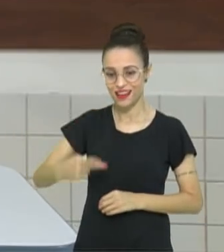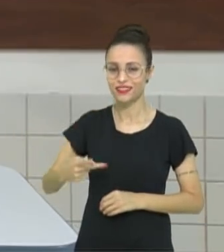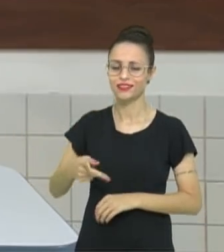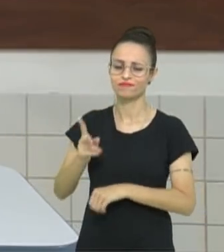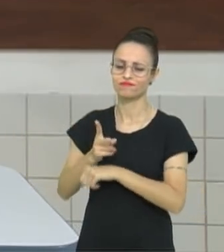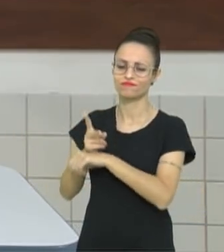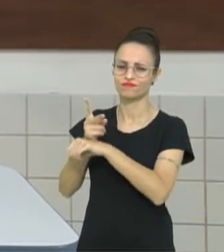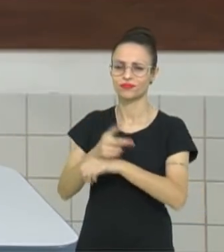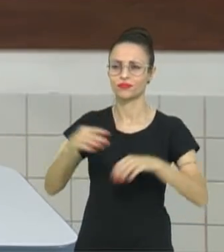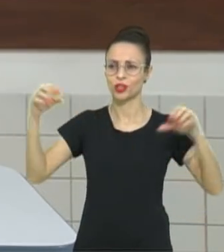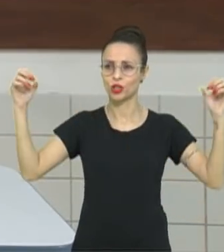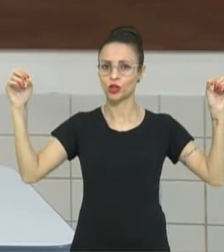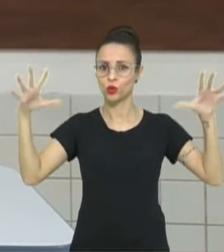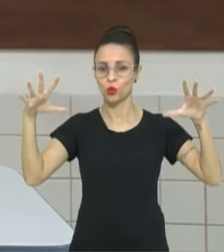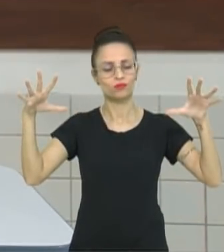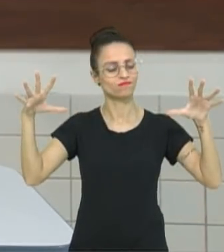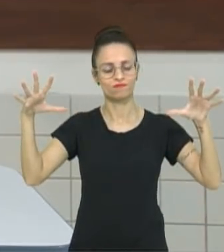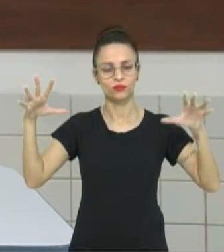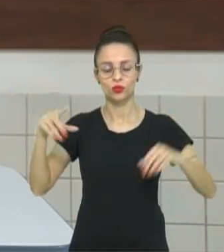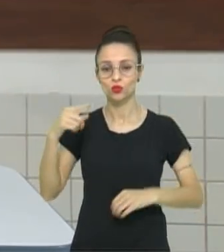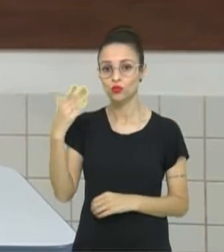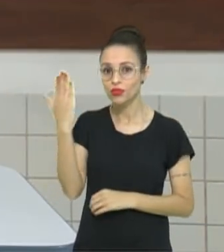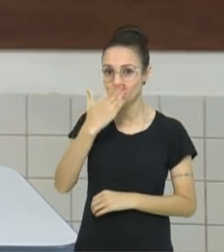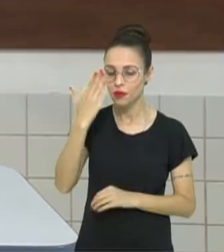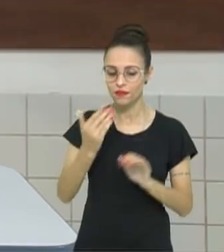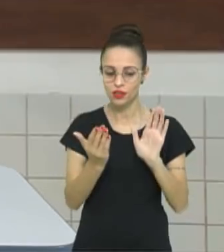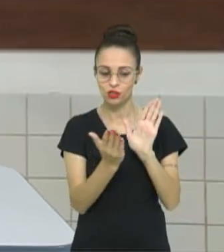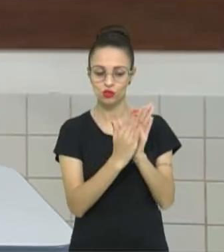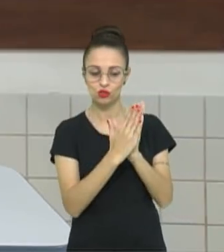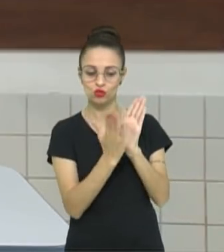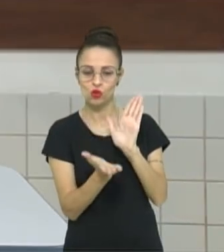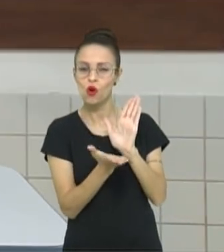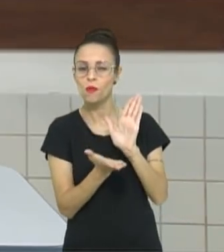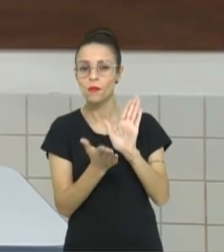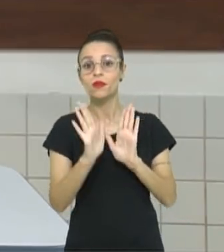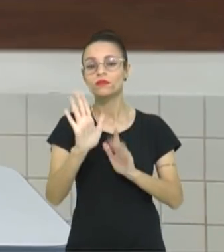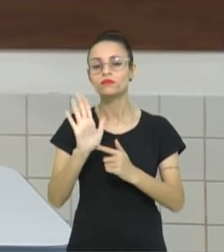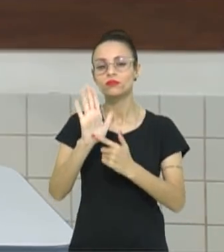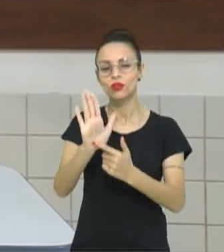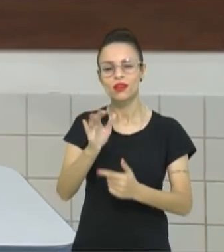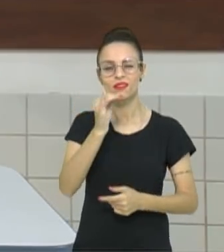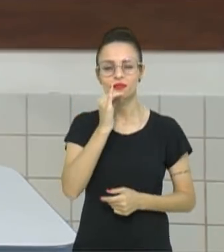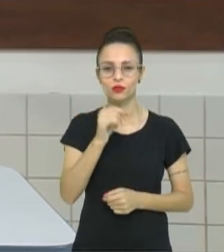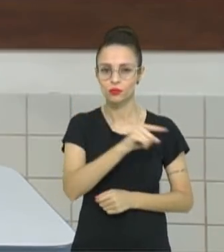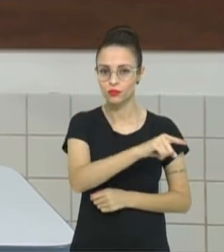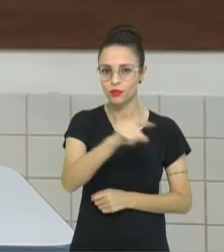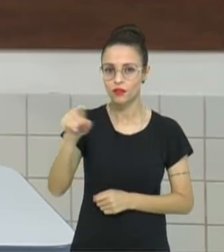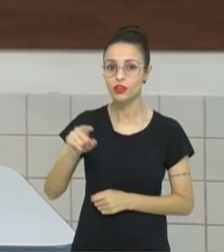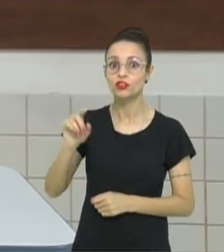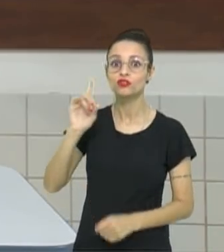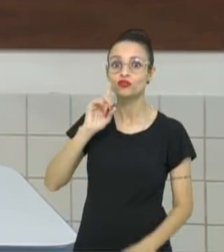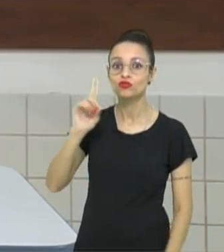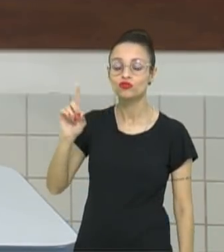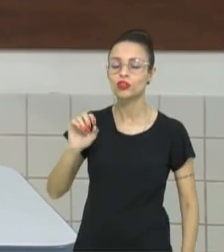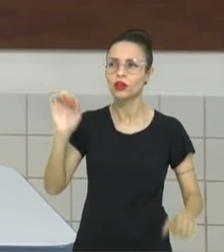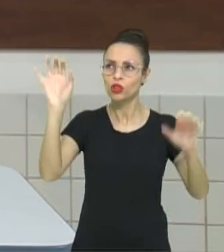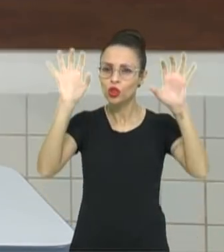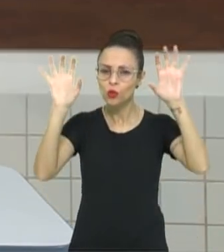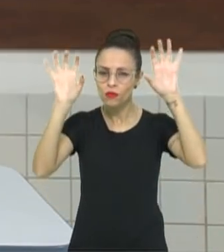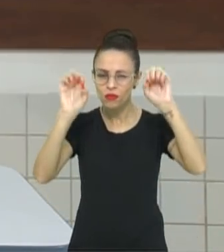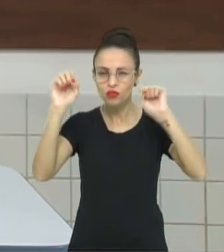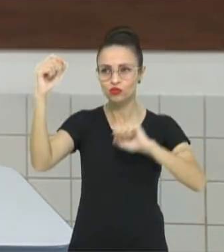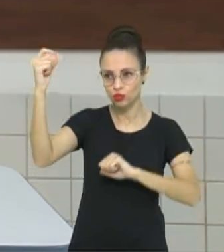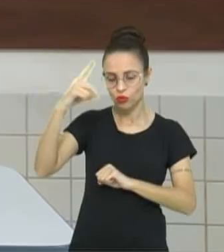não vai aparecer muito bem essa sombra. Mas é uma forma de você poder fazer num dia de sol e colocar a sua maquete